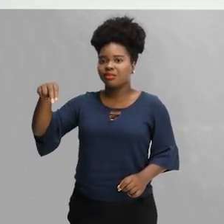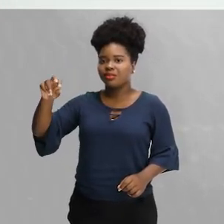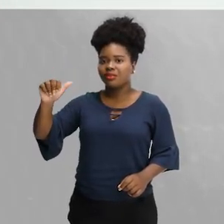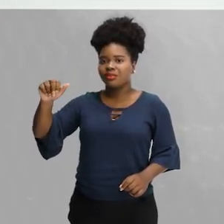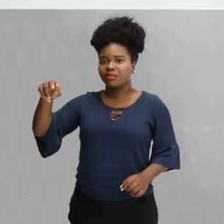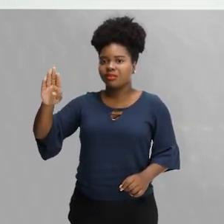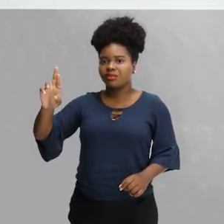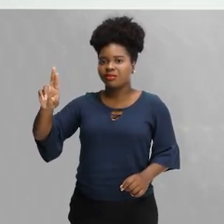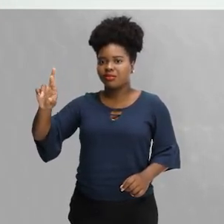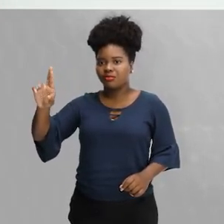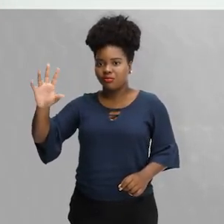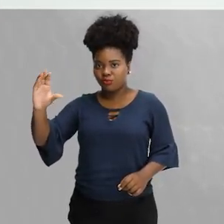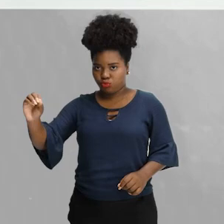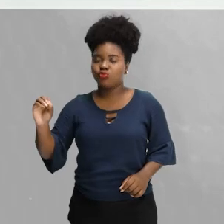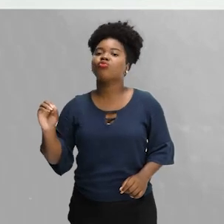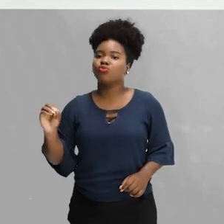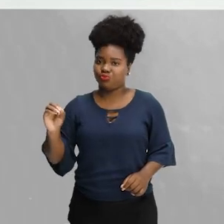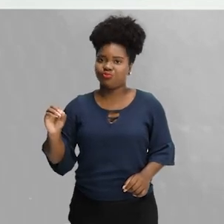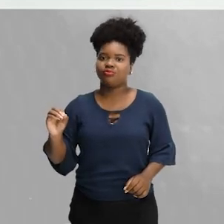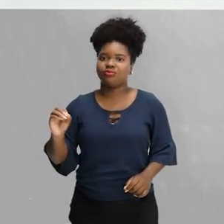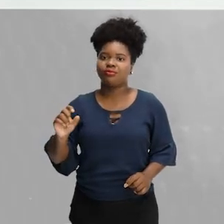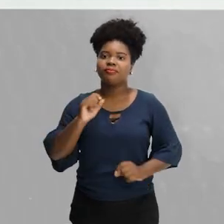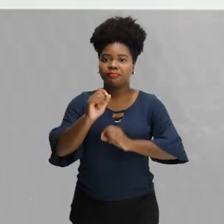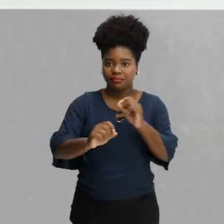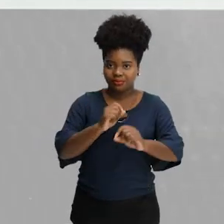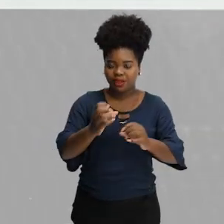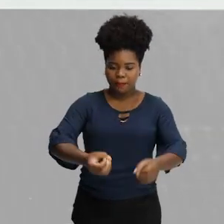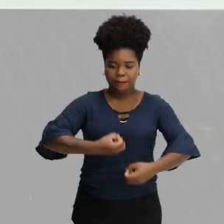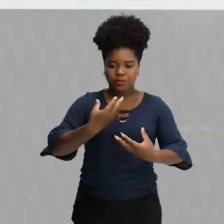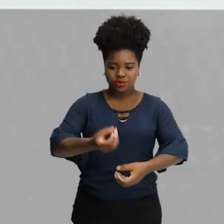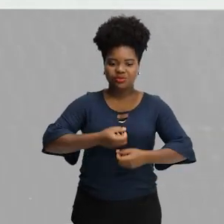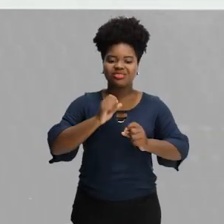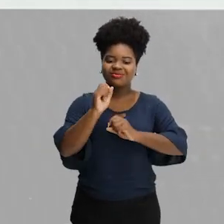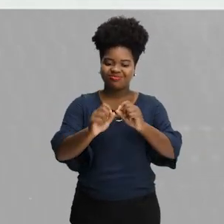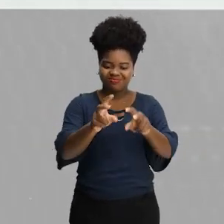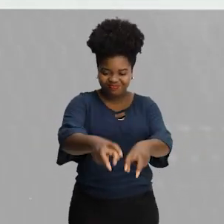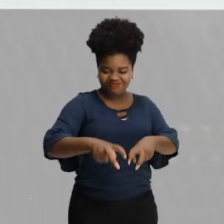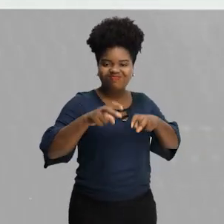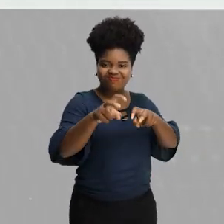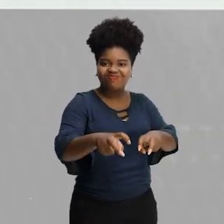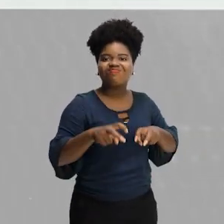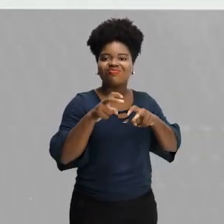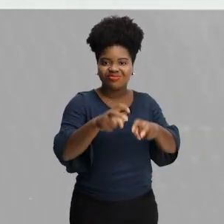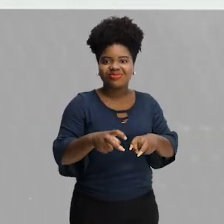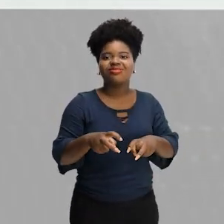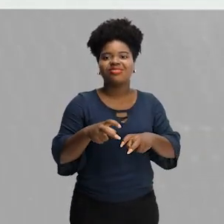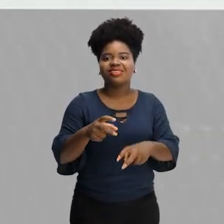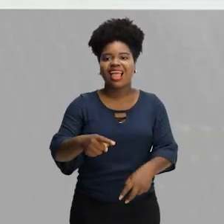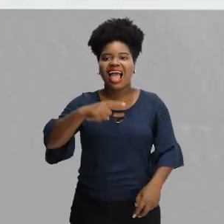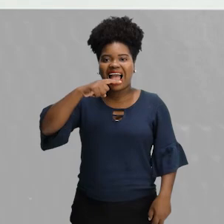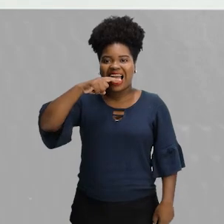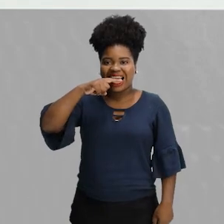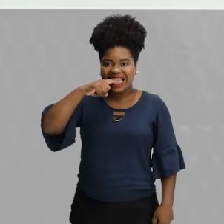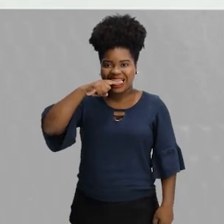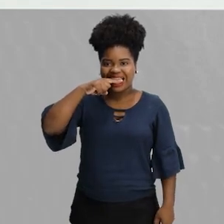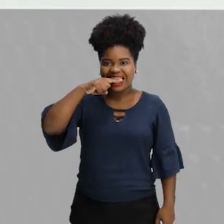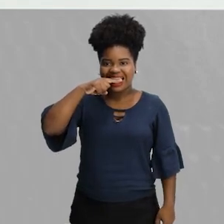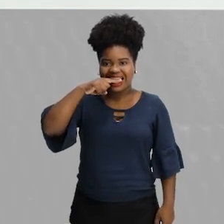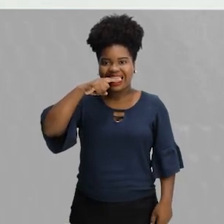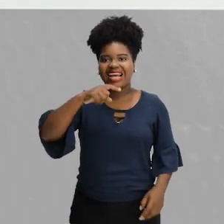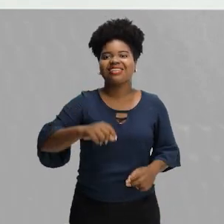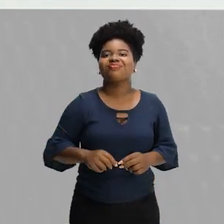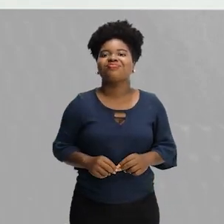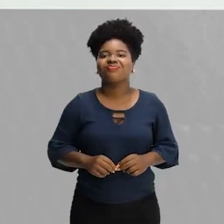tornou uma iguaria muito apreciada no mundo inteiro. Até hoje, vale ressaltar que até hoje Pernambuco se destaca pela produção